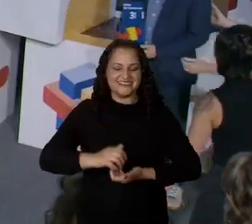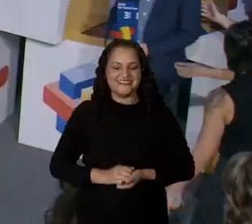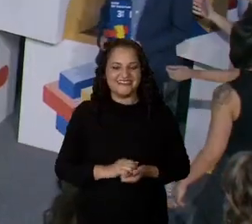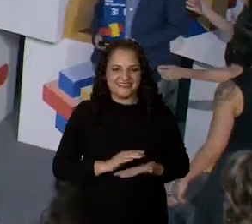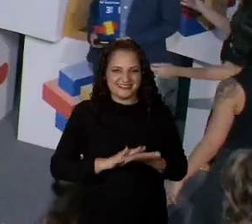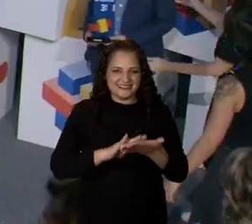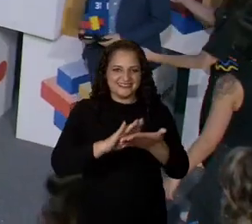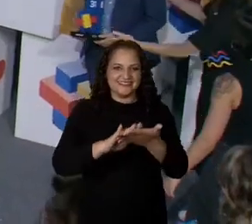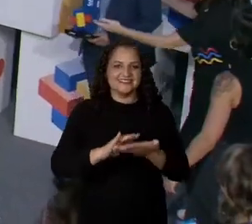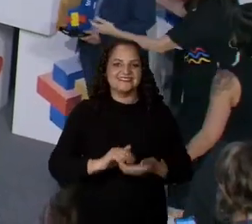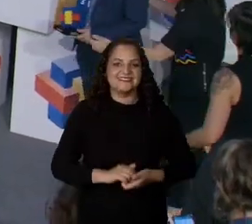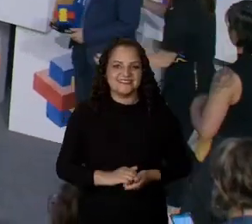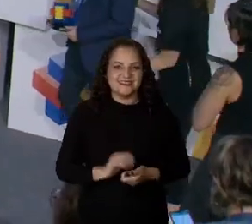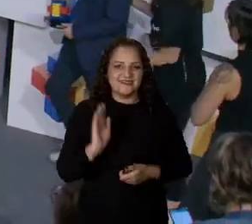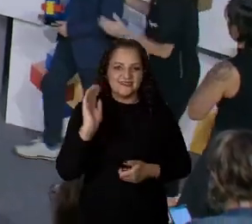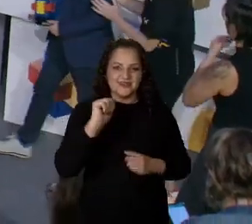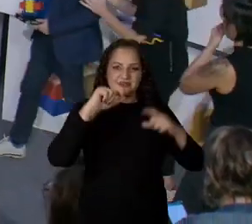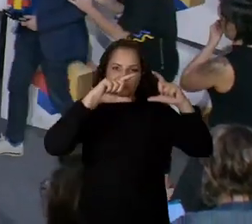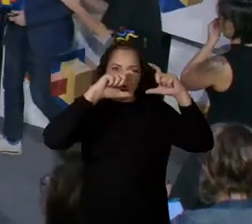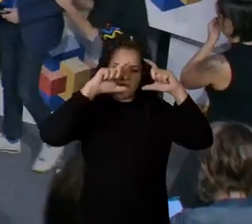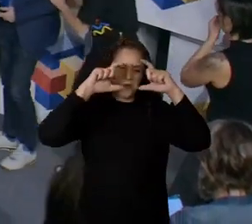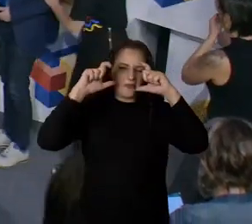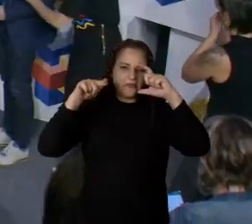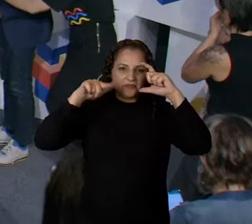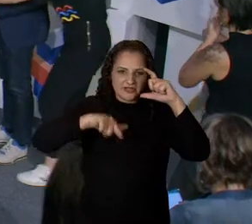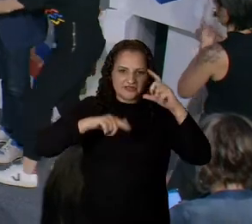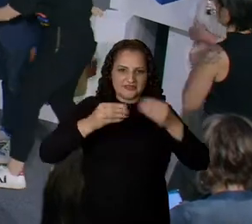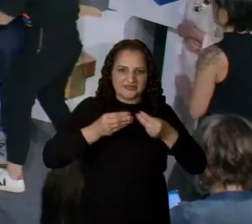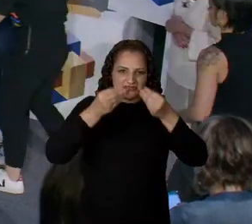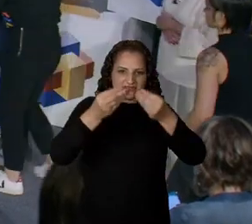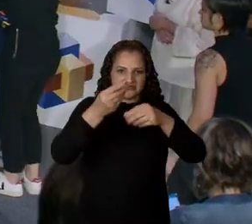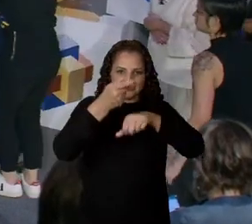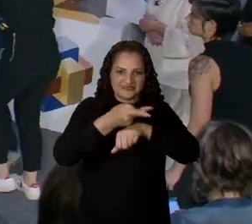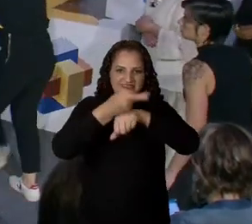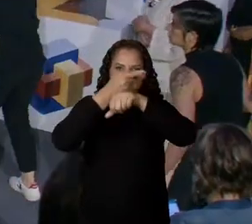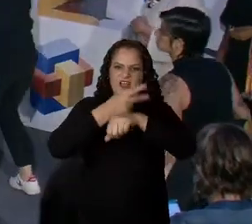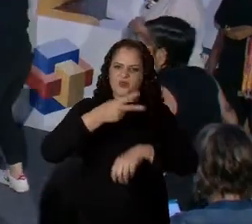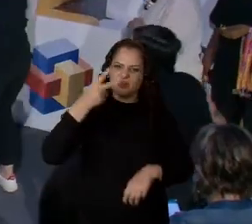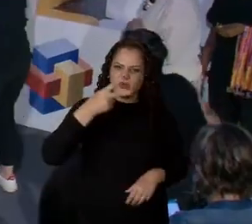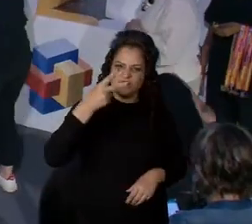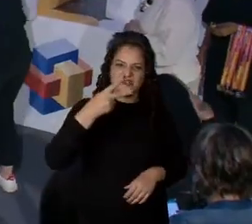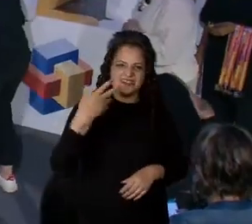Meus parabéns. Vamos com mais fotos. Vocês vão receber uma premiação dupla.